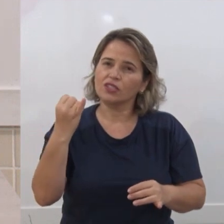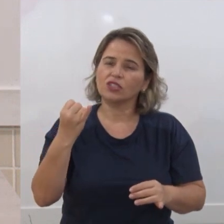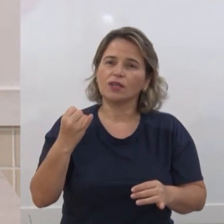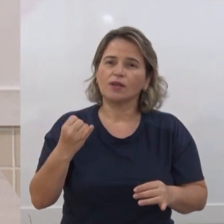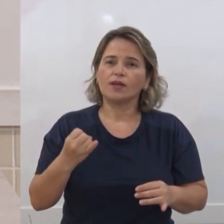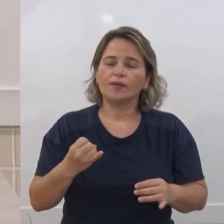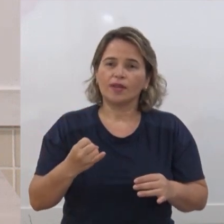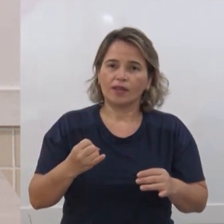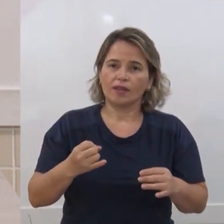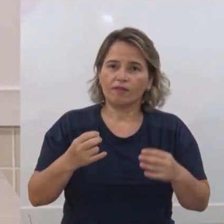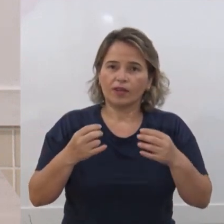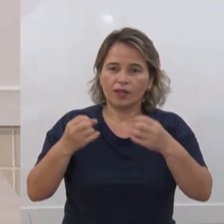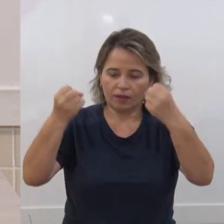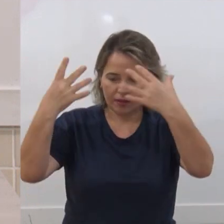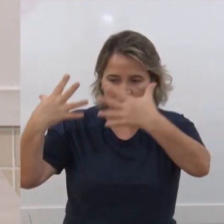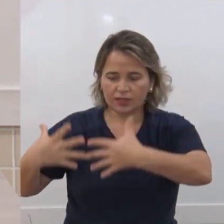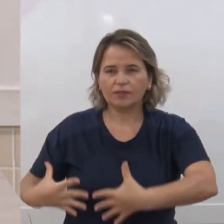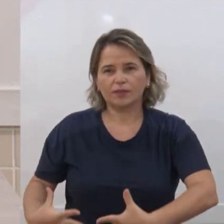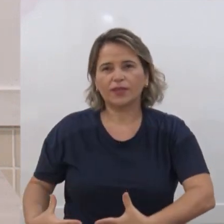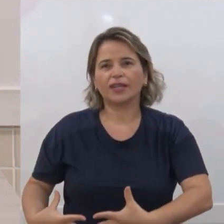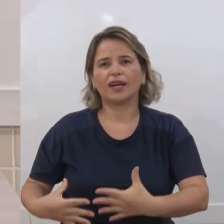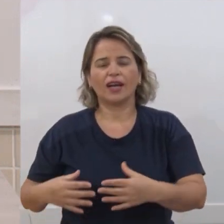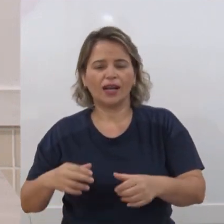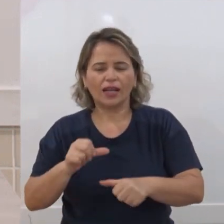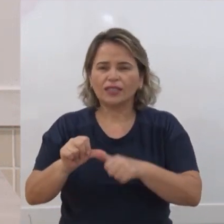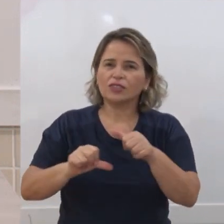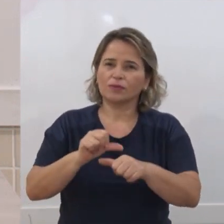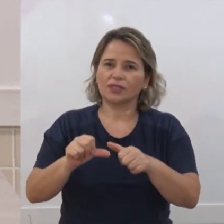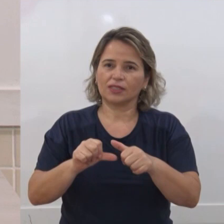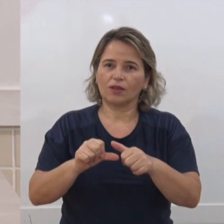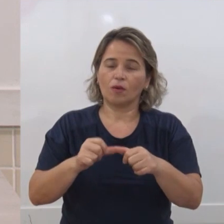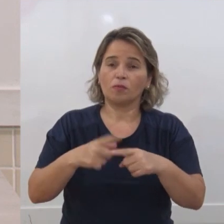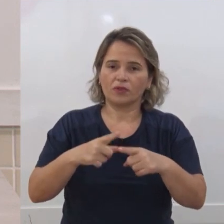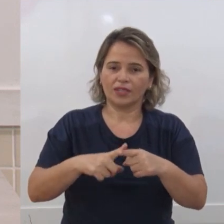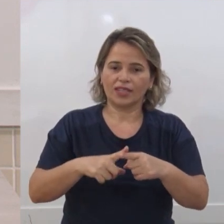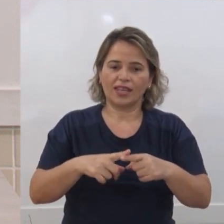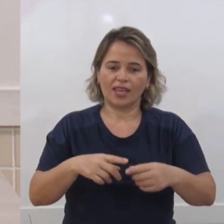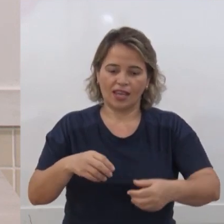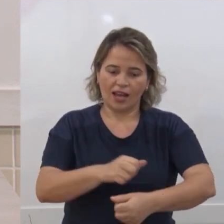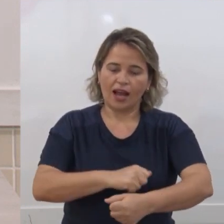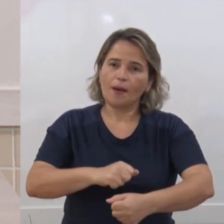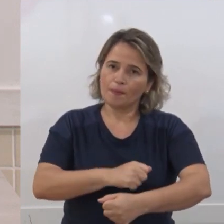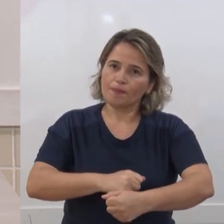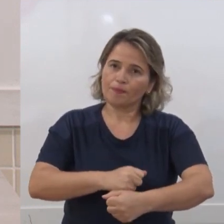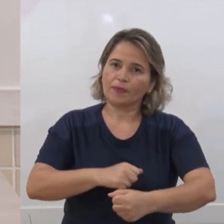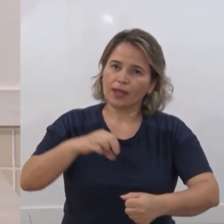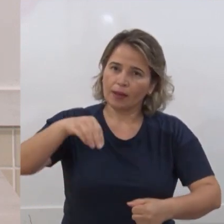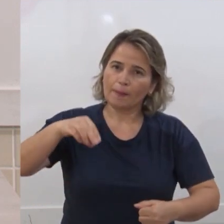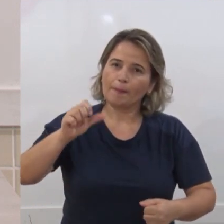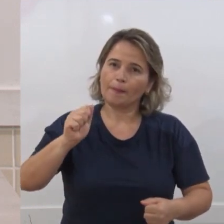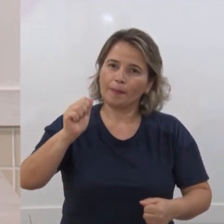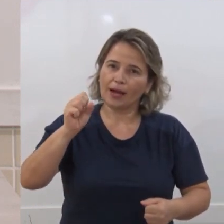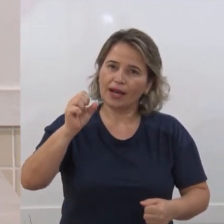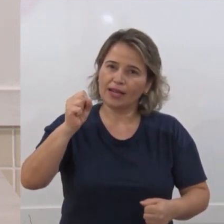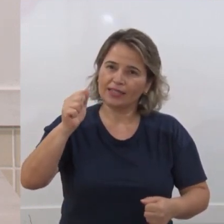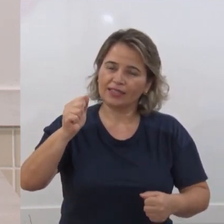a transformação que vai ocorrer. Que essa massa, ela não vai ficar sólida, ela vai ficar líquida, que depois de ir ao forno, ele